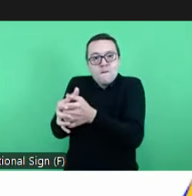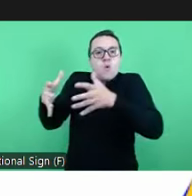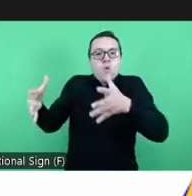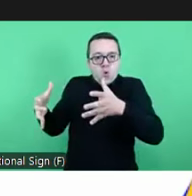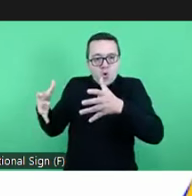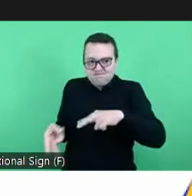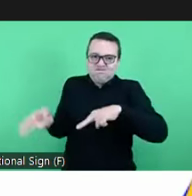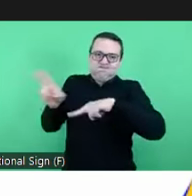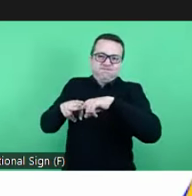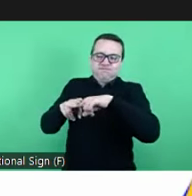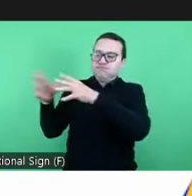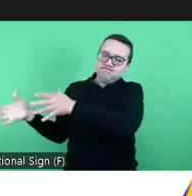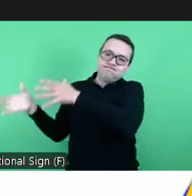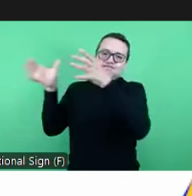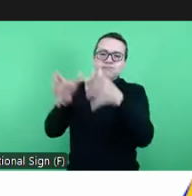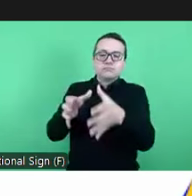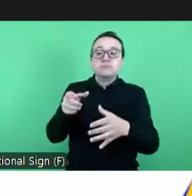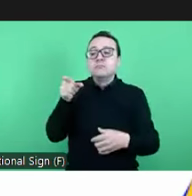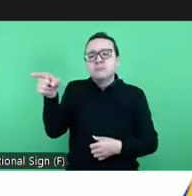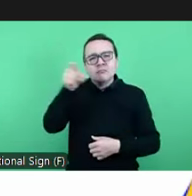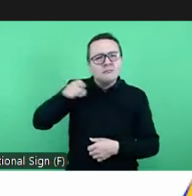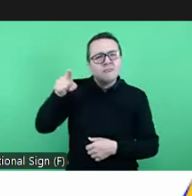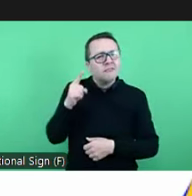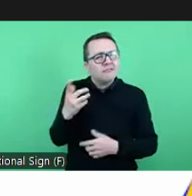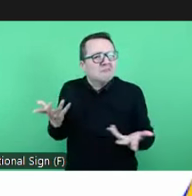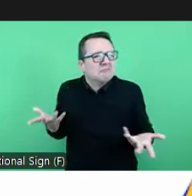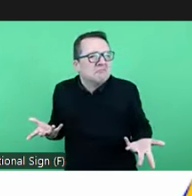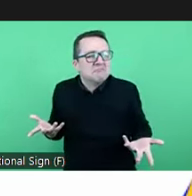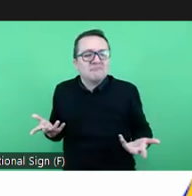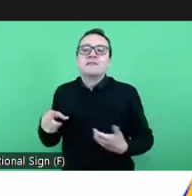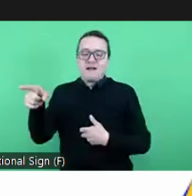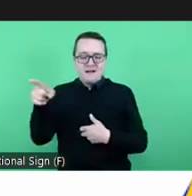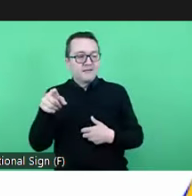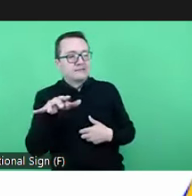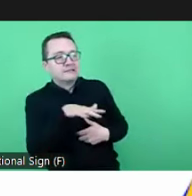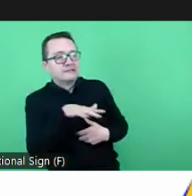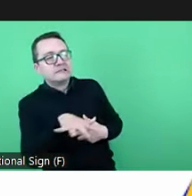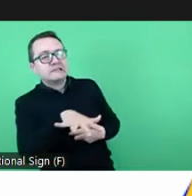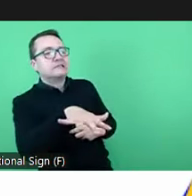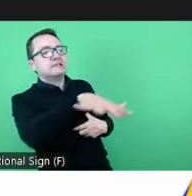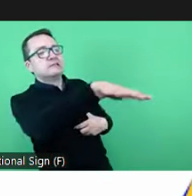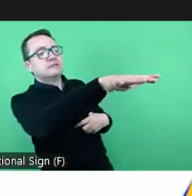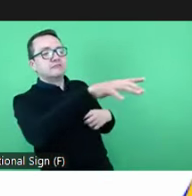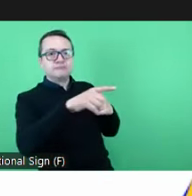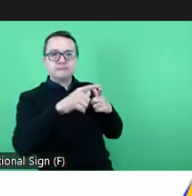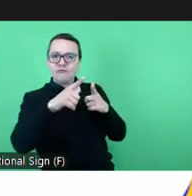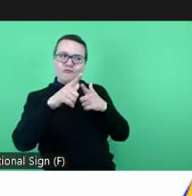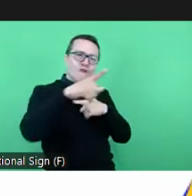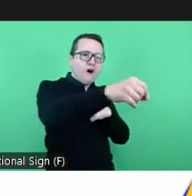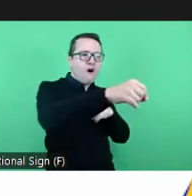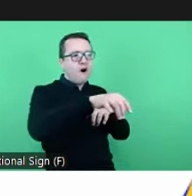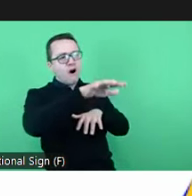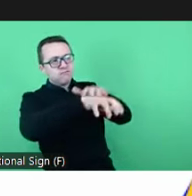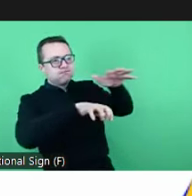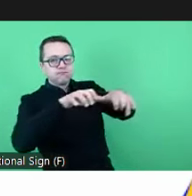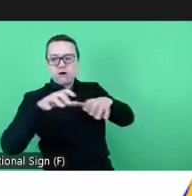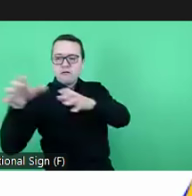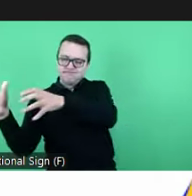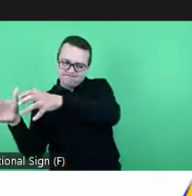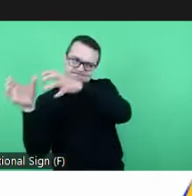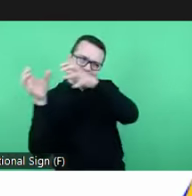fato, tem uma dificuldade program, grande de which is a fixação desses strategy that profissionais. places Com tudo medical isso, doctors a in gente vê aí que o places that nosso are